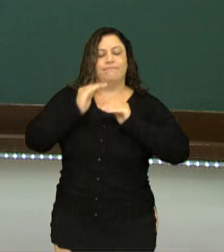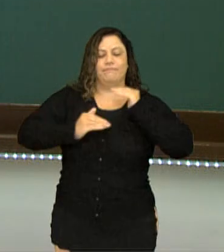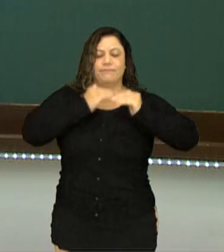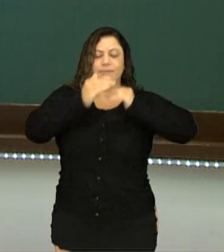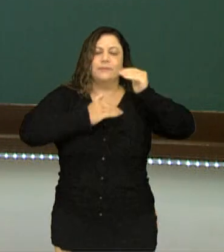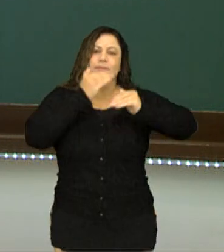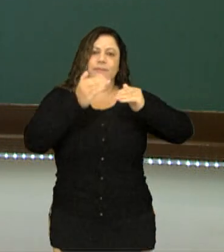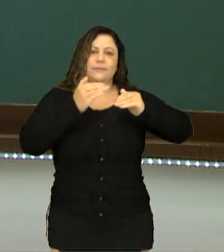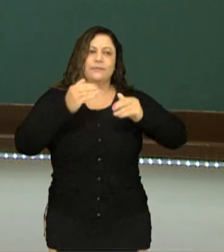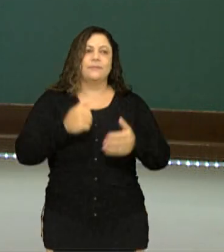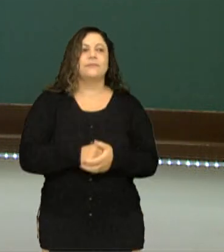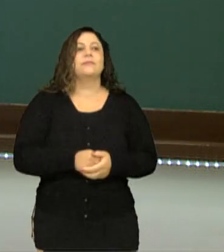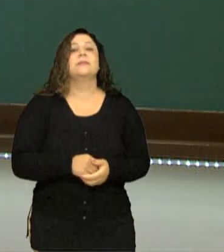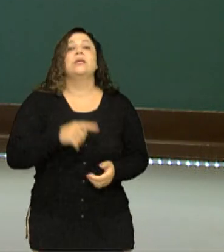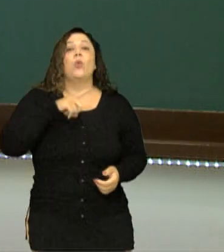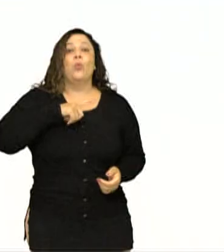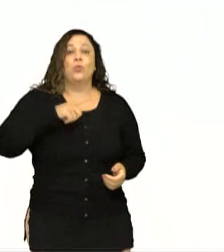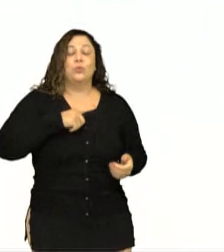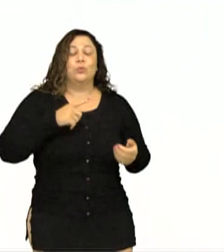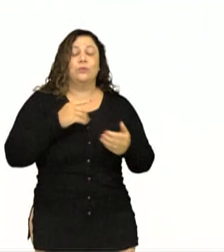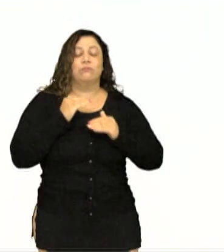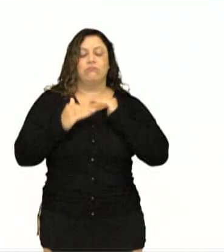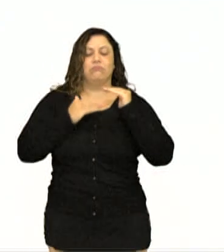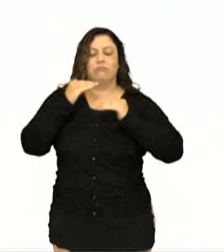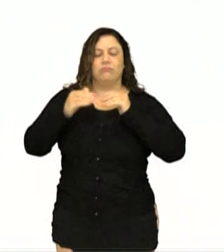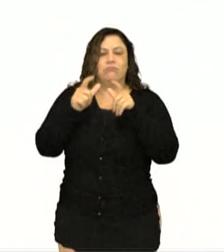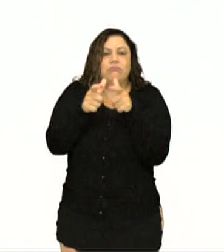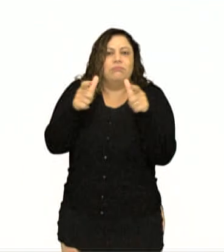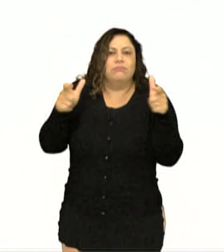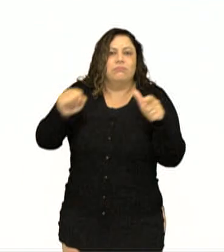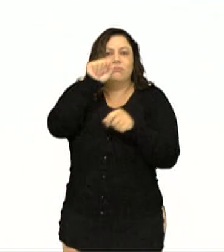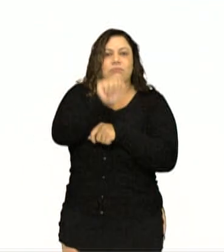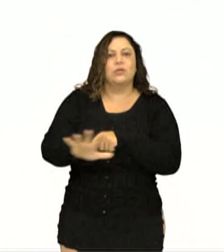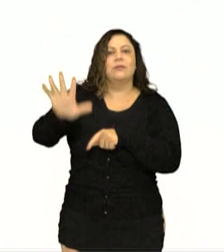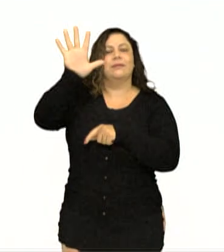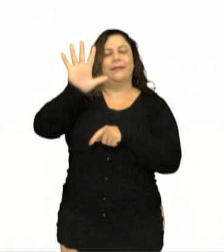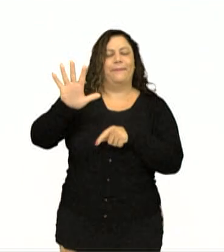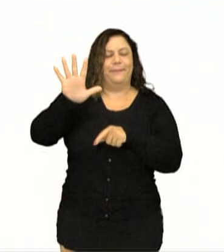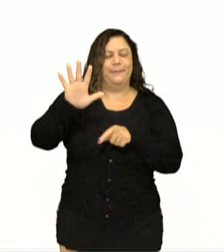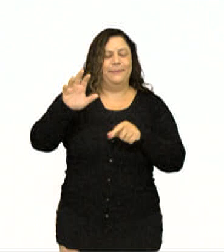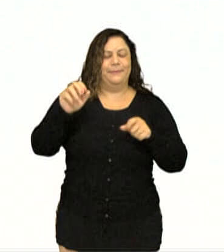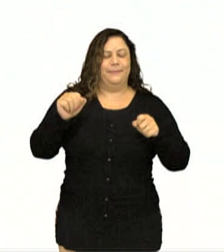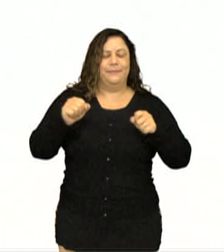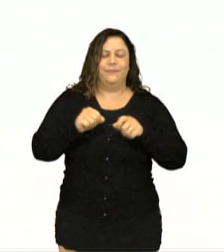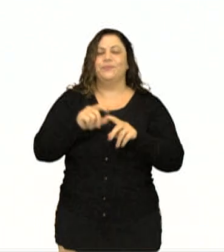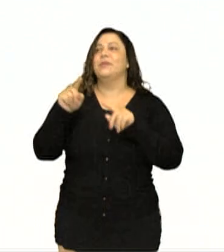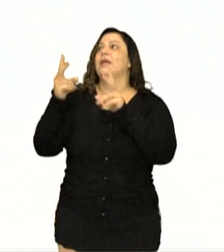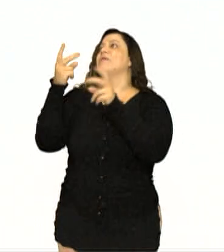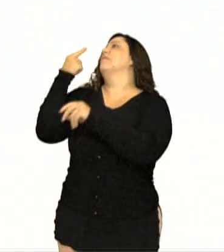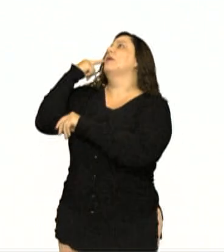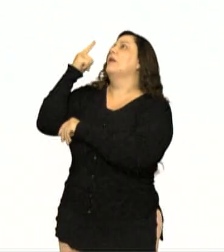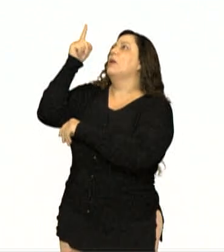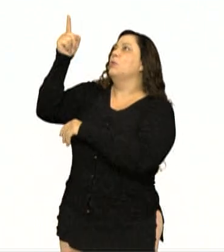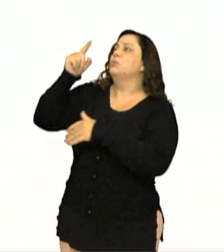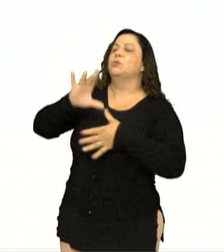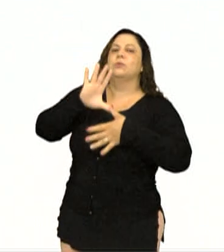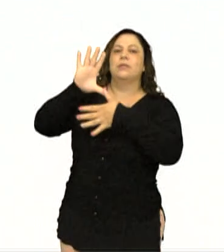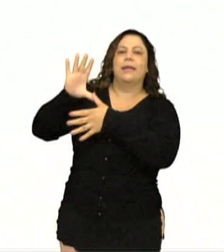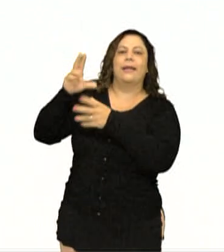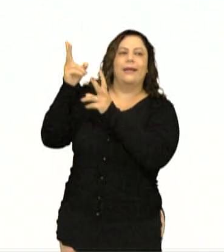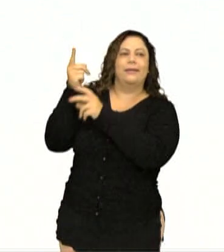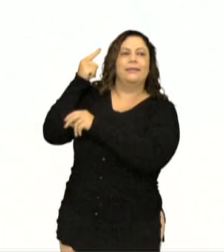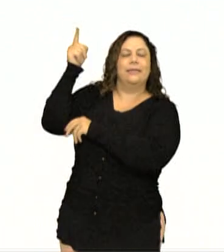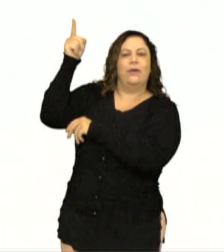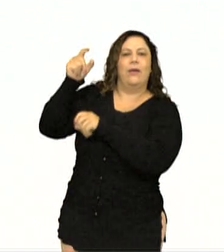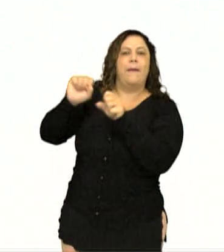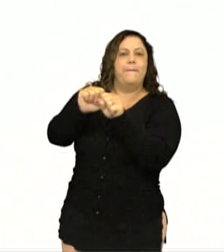processo. Quando há esse crescimento, essa ampliação da área urbana, nós falamos que é a